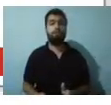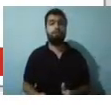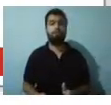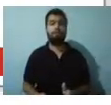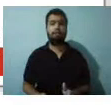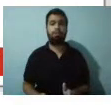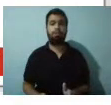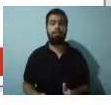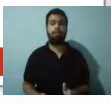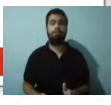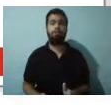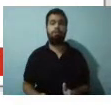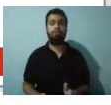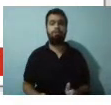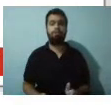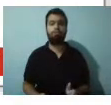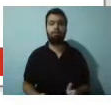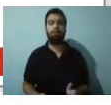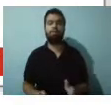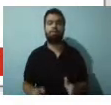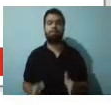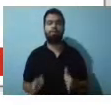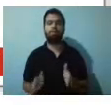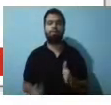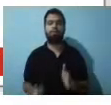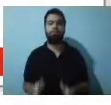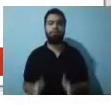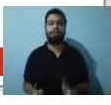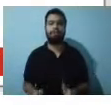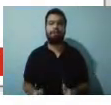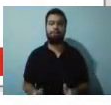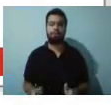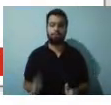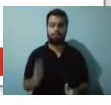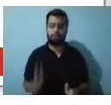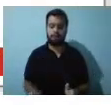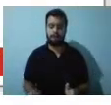Unidos, mas ao mesmo tempo você tem uma multidisputa agora. Você não tem uma disputa